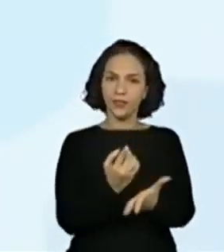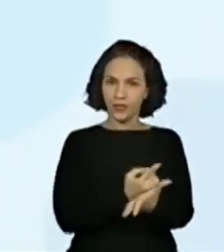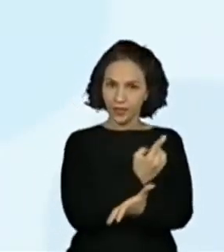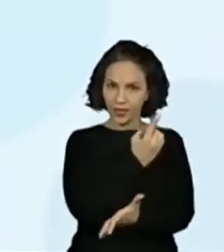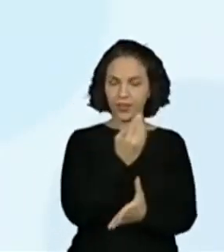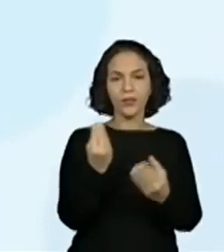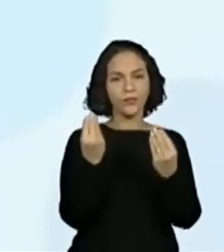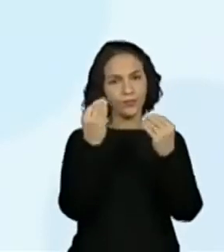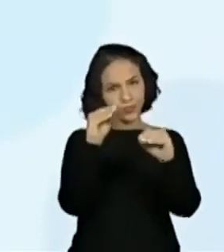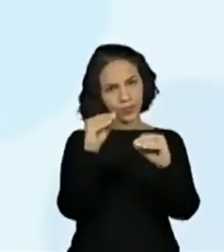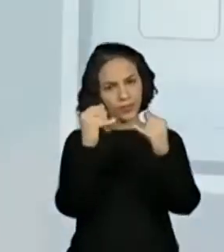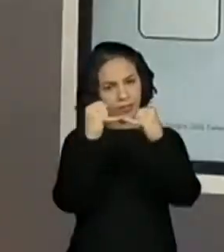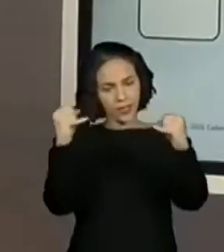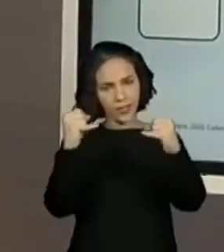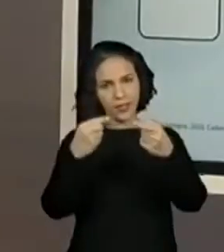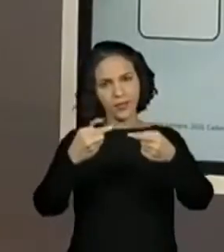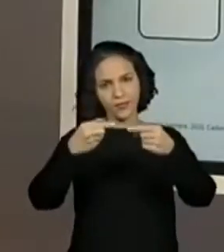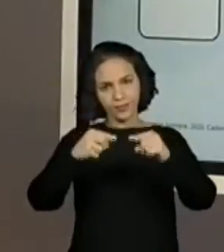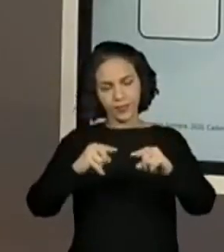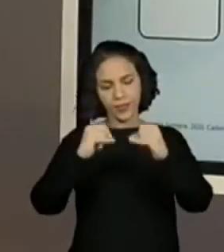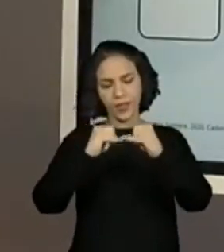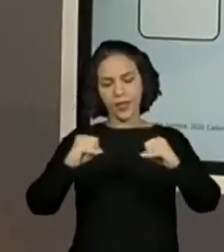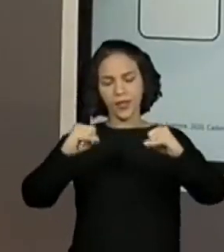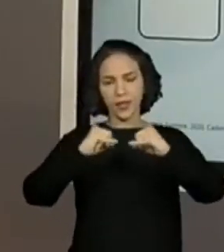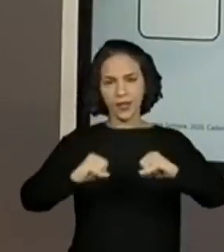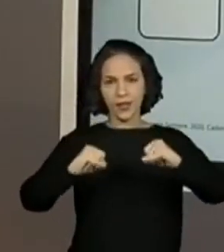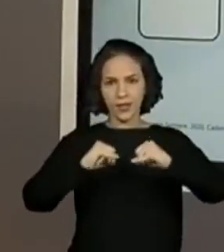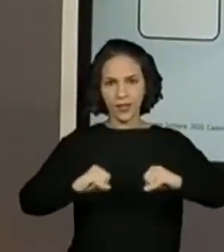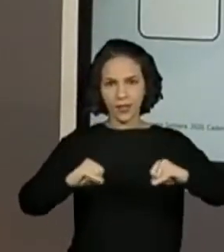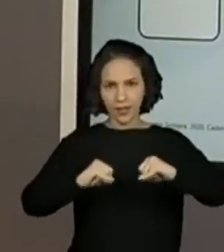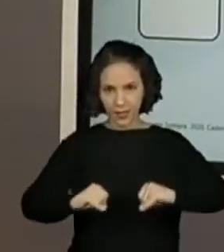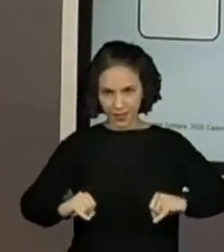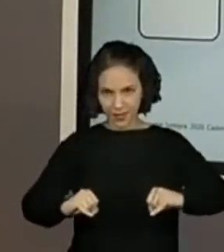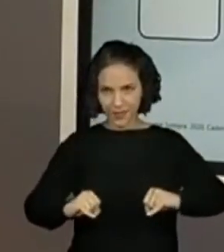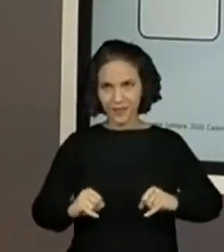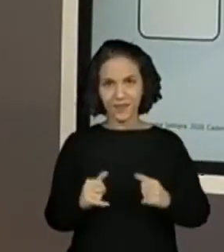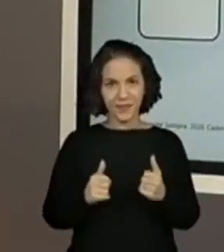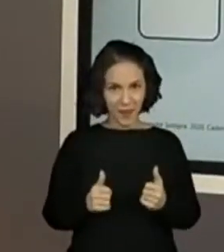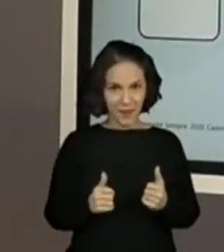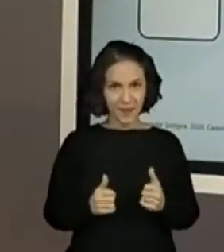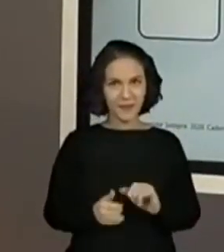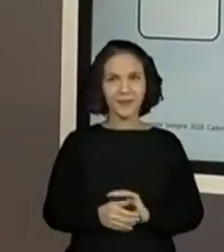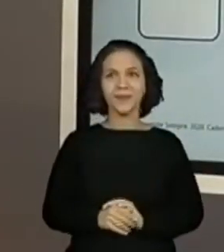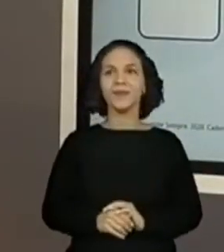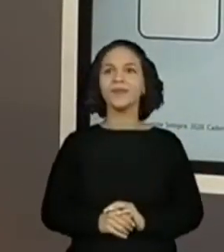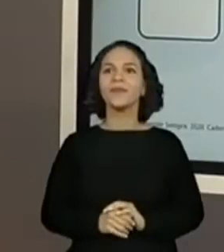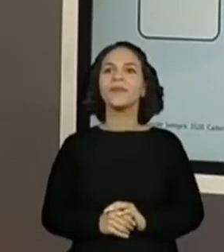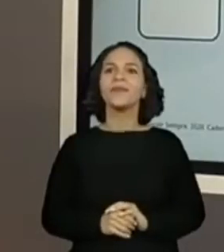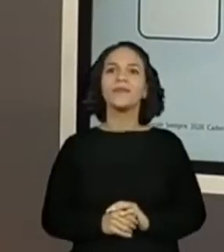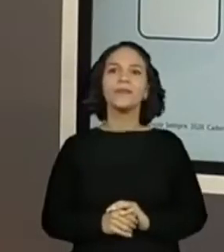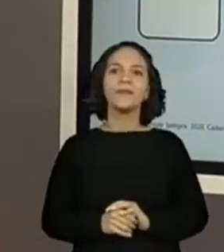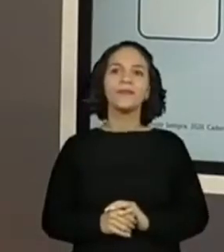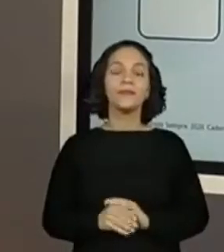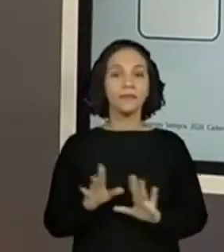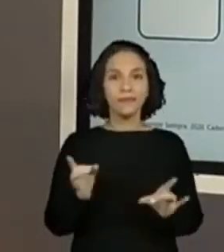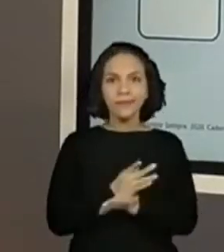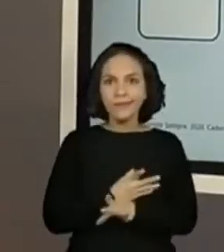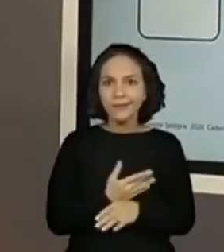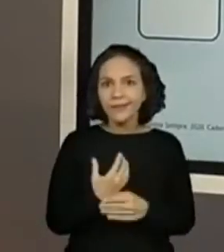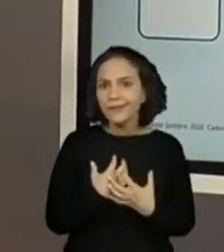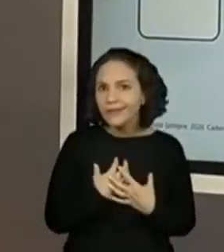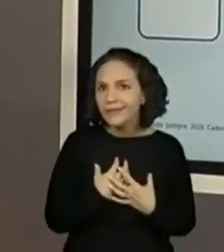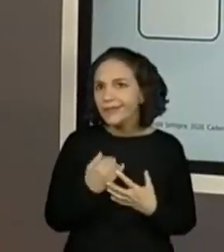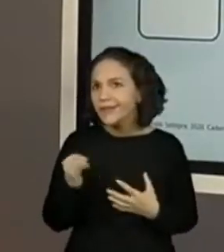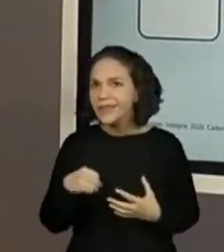primeiro número na primeira linha e aí vai escrevendo os outros números nas linhas abaixo. Tudo bem? Preparados?